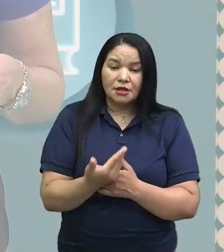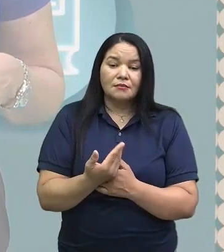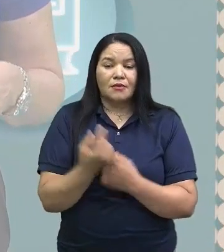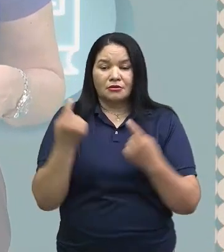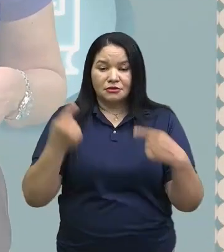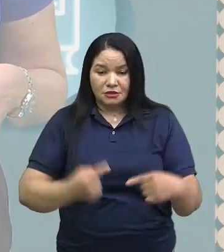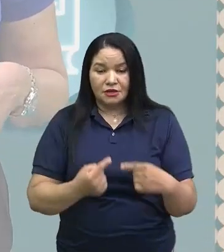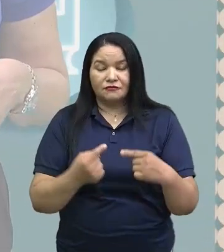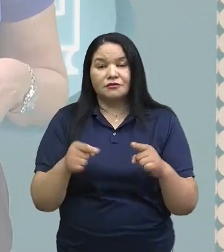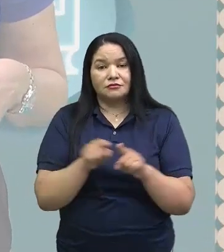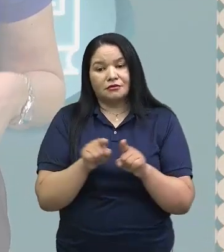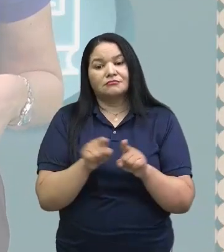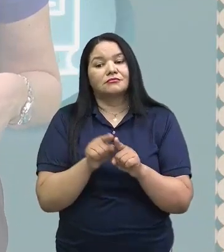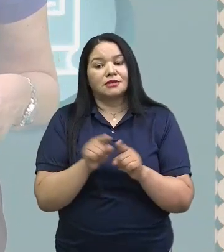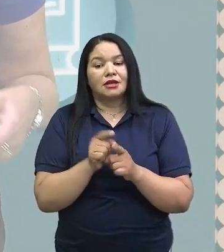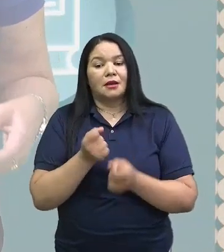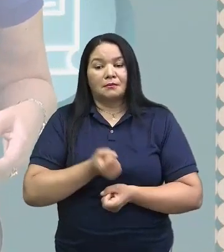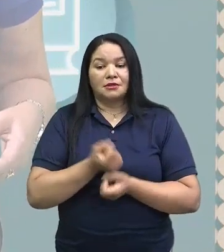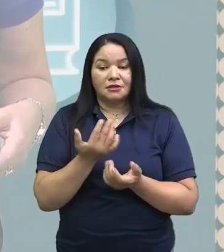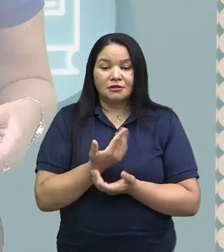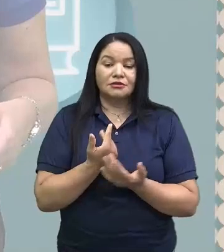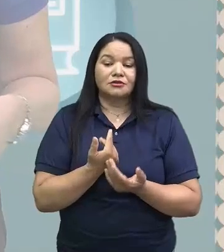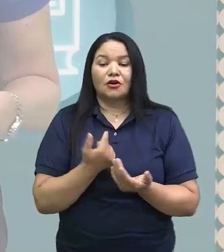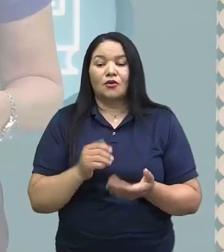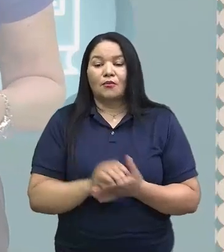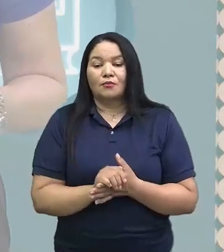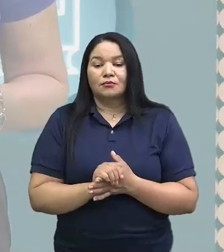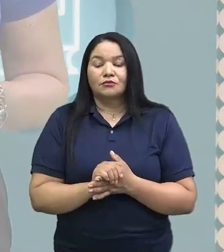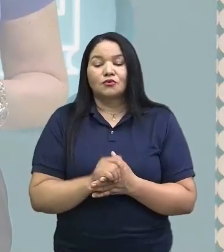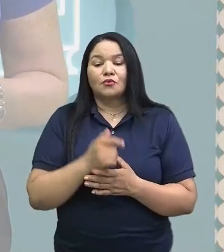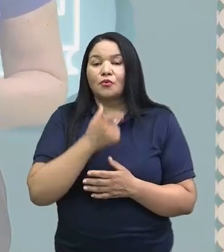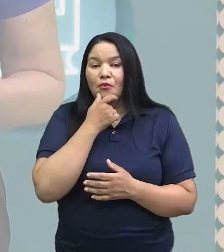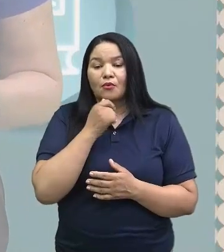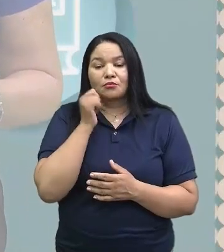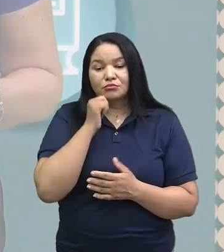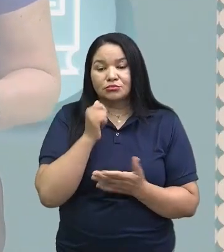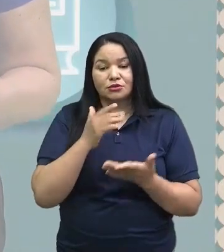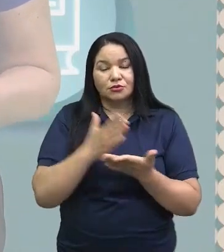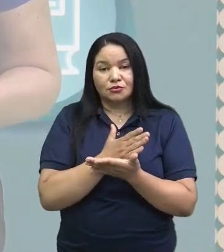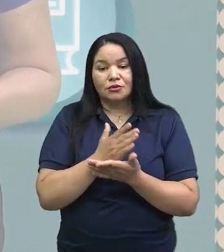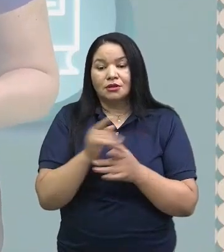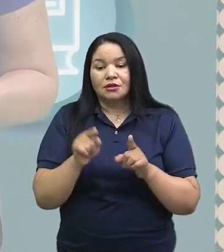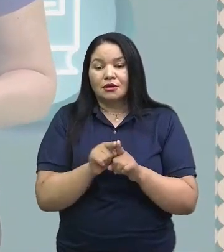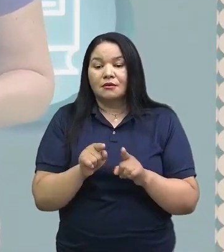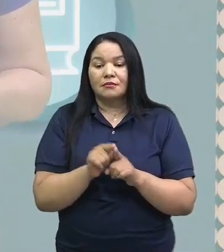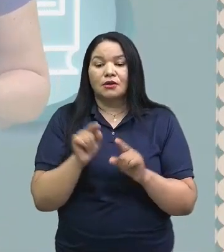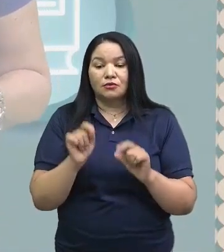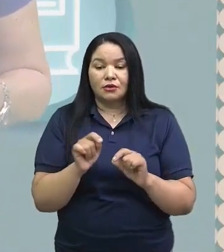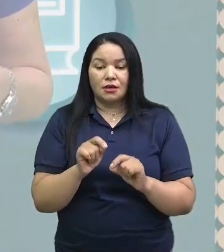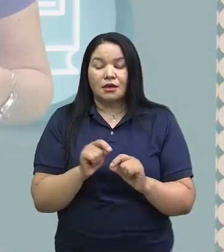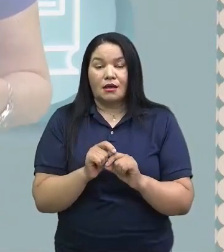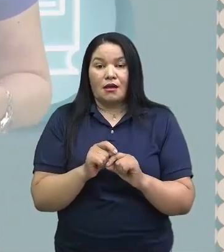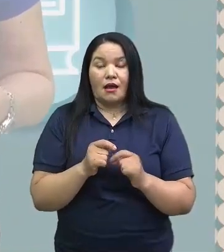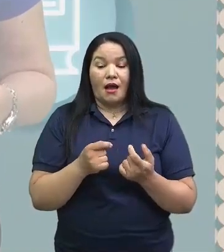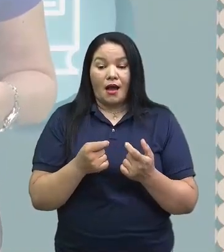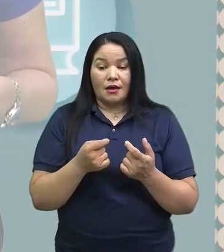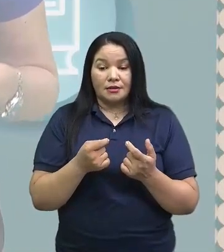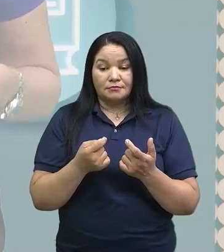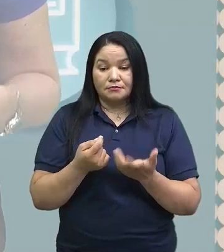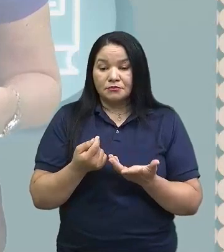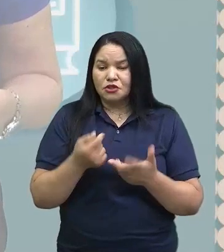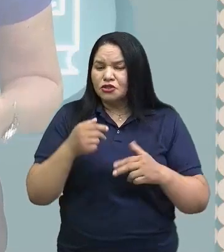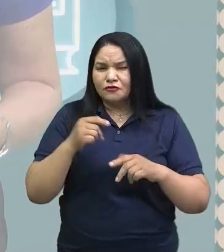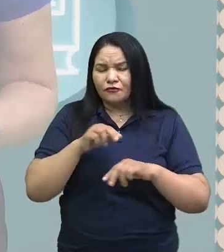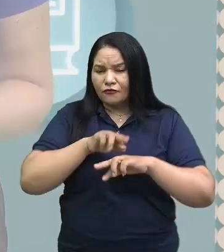as representações sexistas e machistas, criando obras que retratam suas próprias experiências